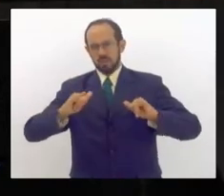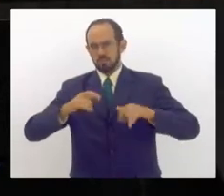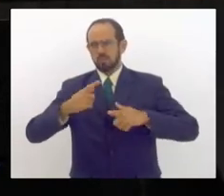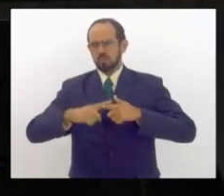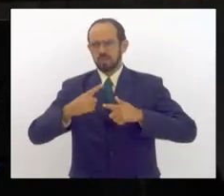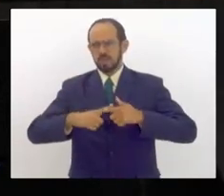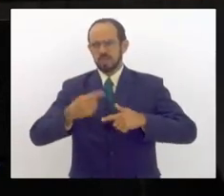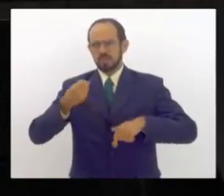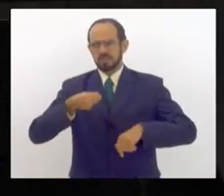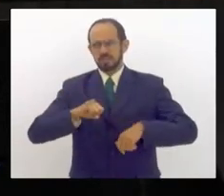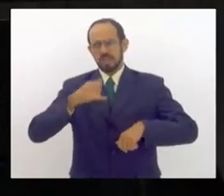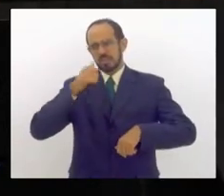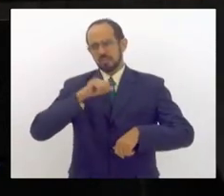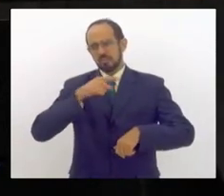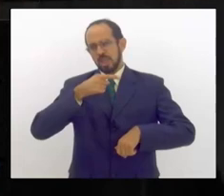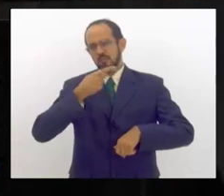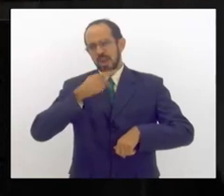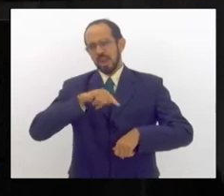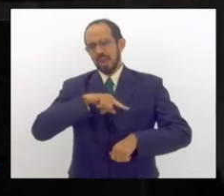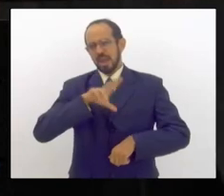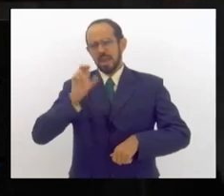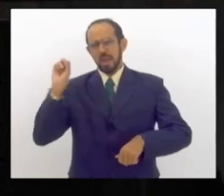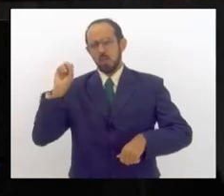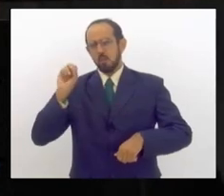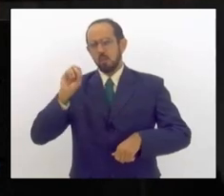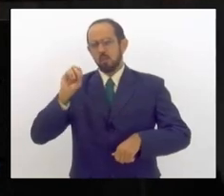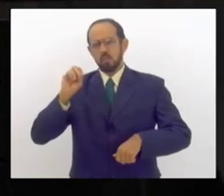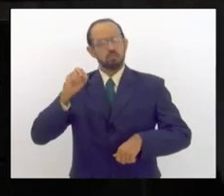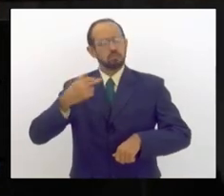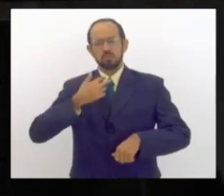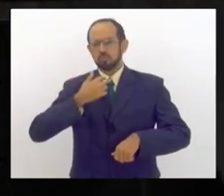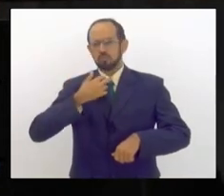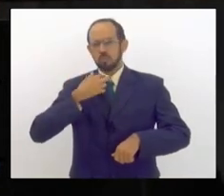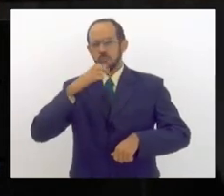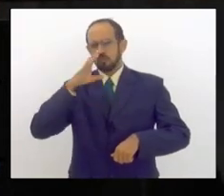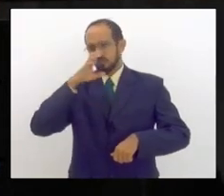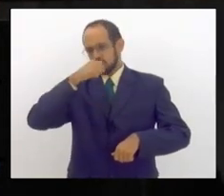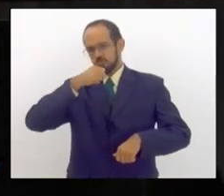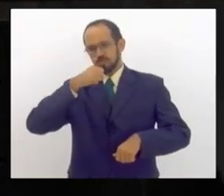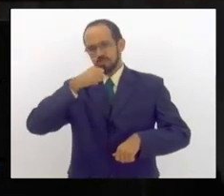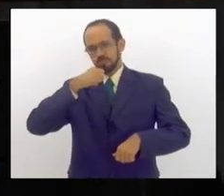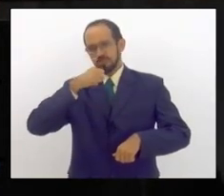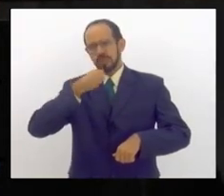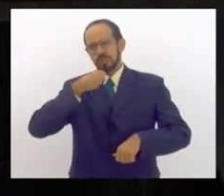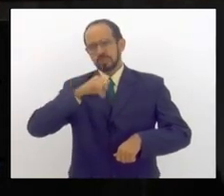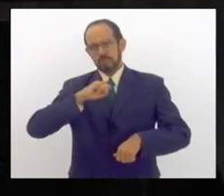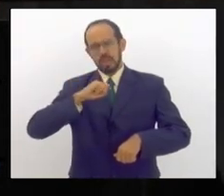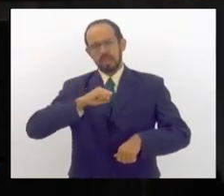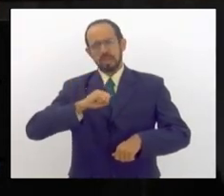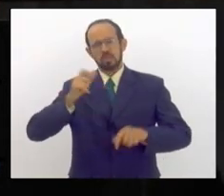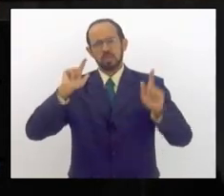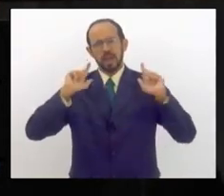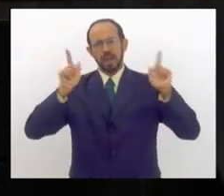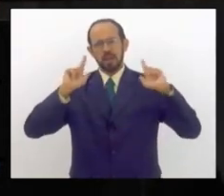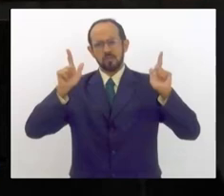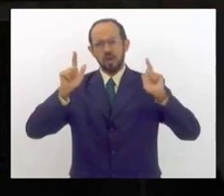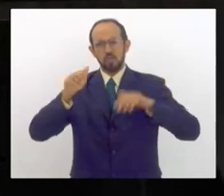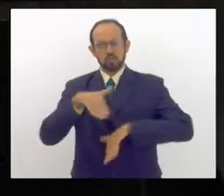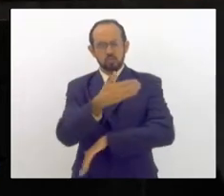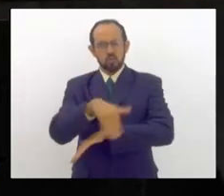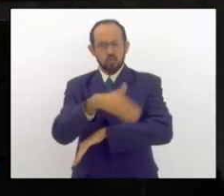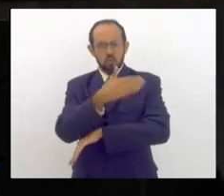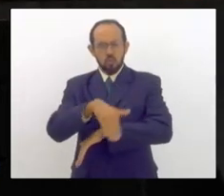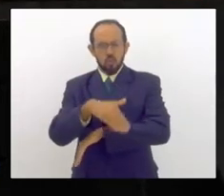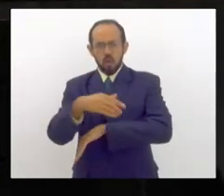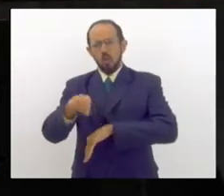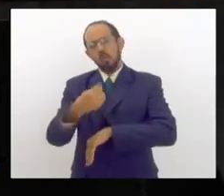essa mulher disser não, é não. O fato dela estar num carnaval de rua, no carnaval da avenida,